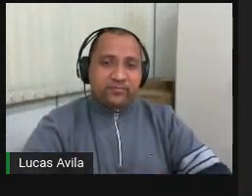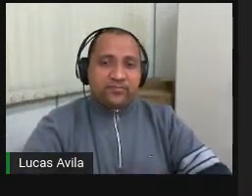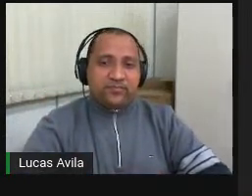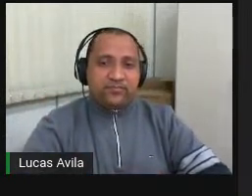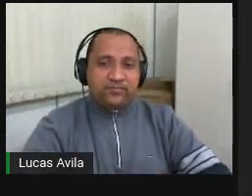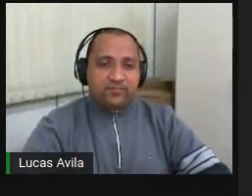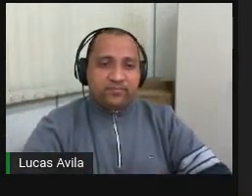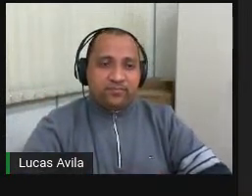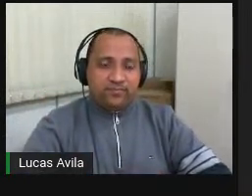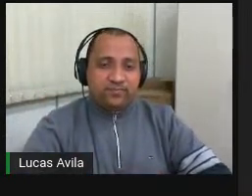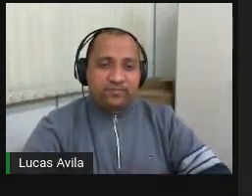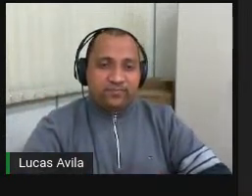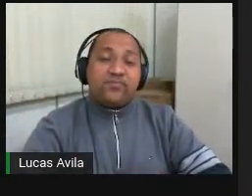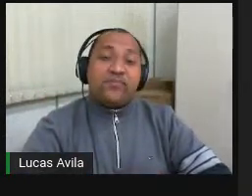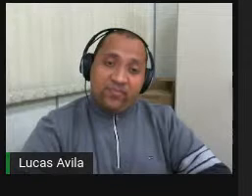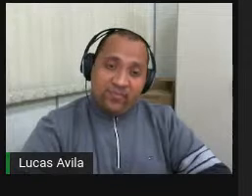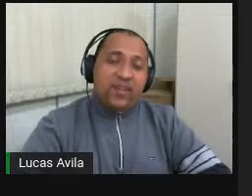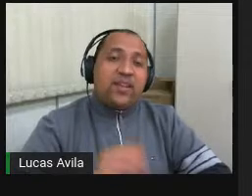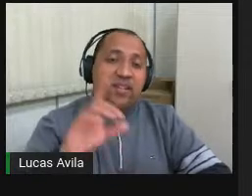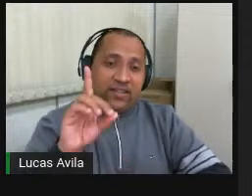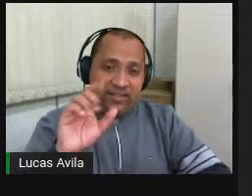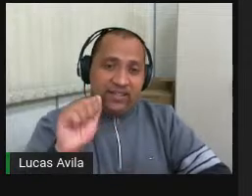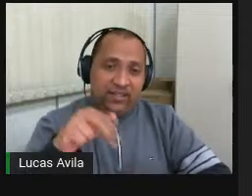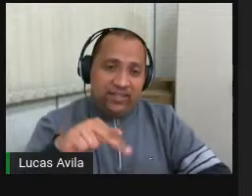Dara Denise Machado Cardoso.